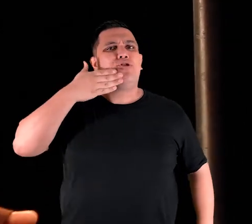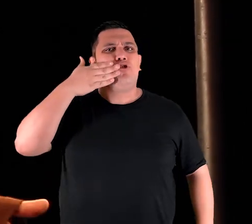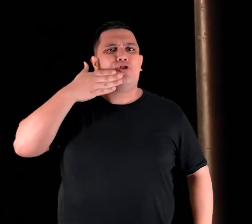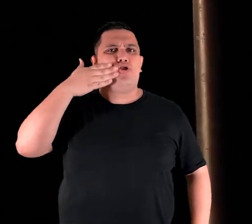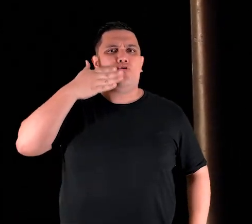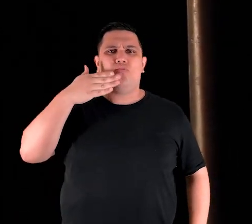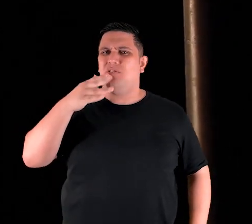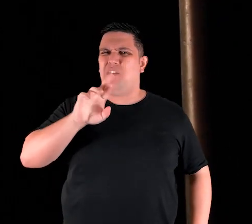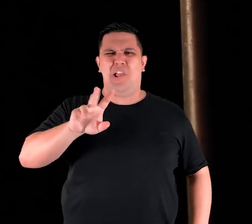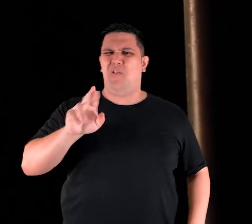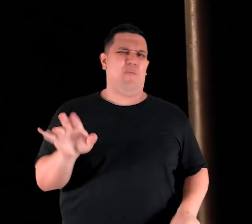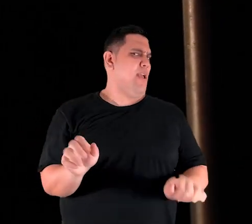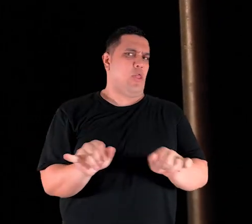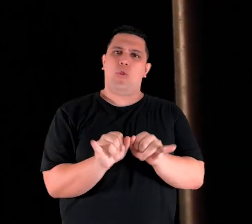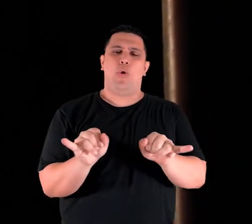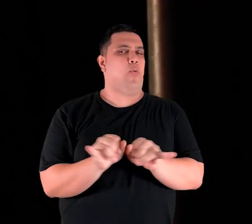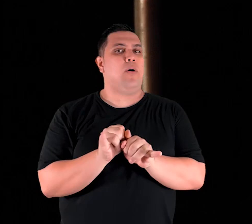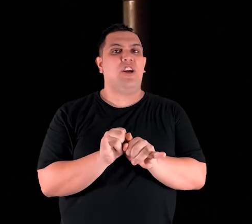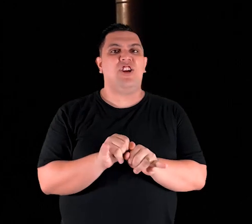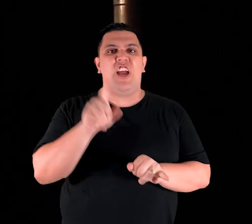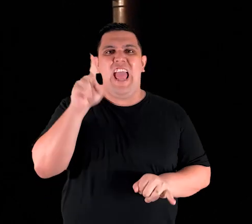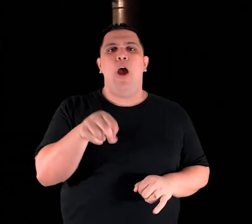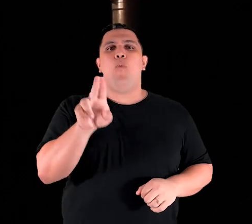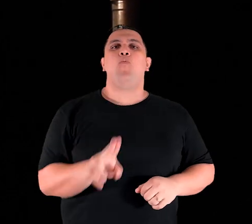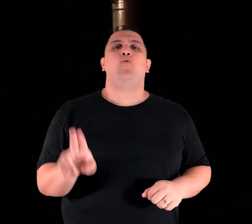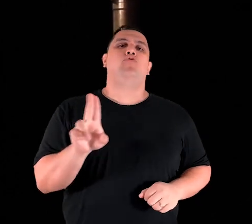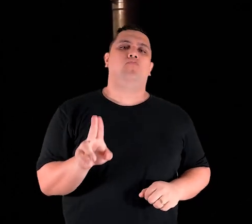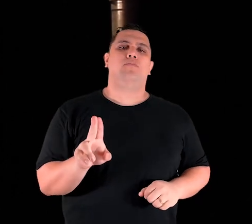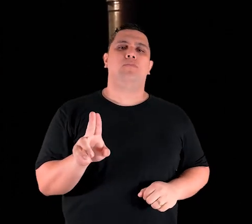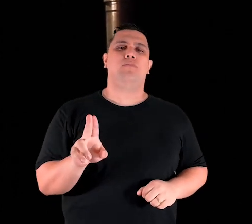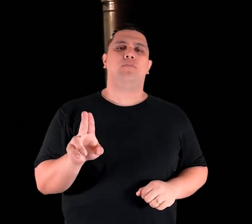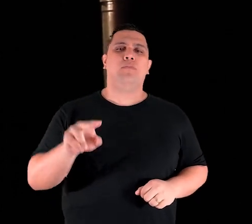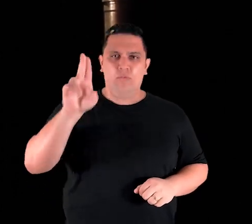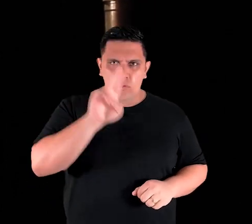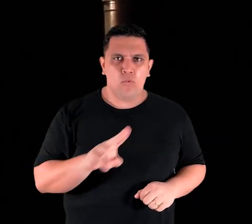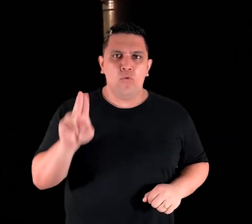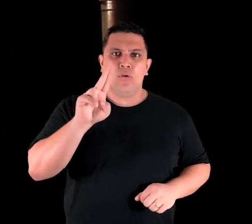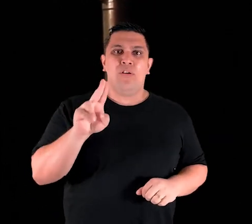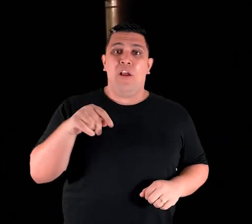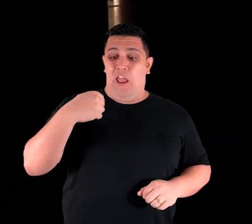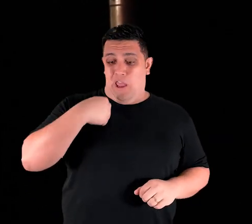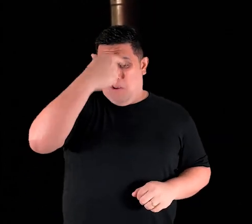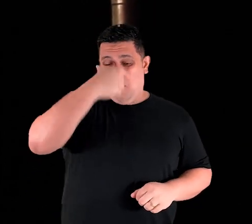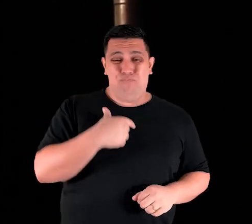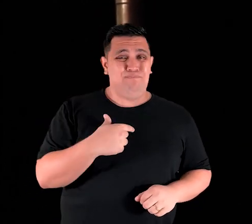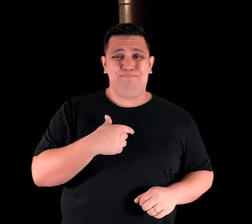não foi em vão. Ele foi útil para eu me dar mal.